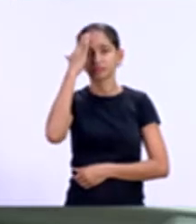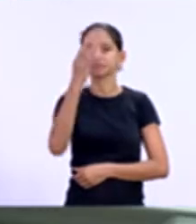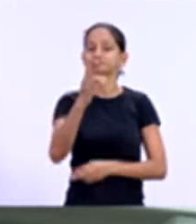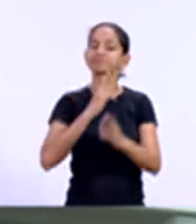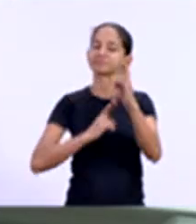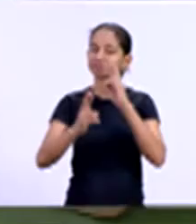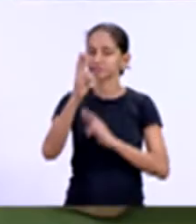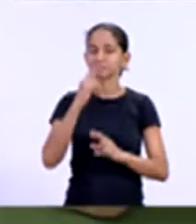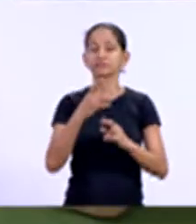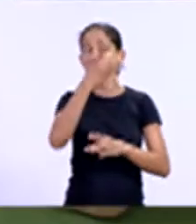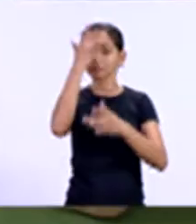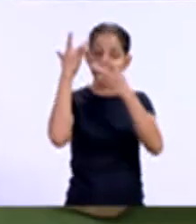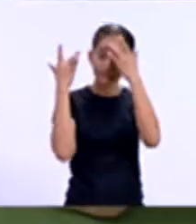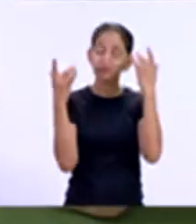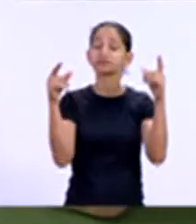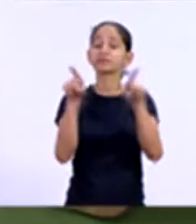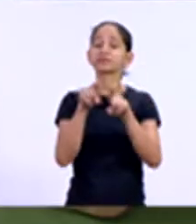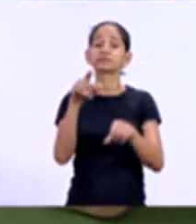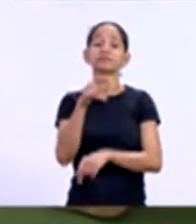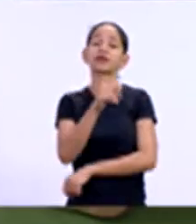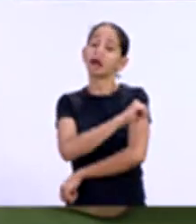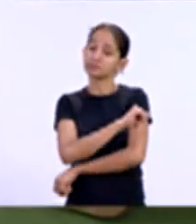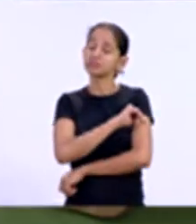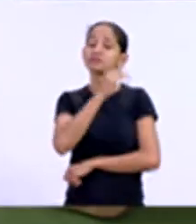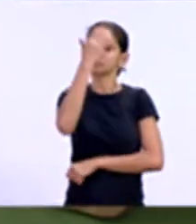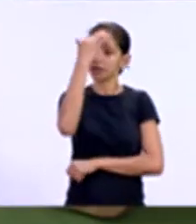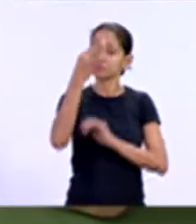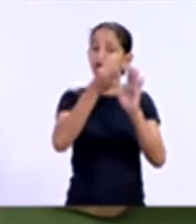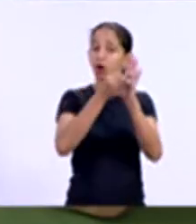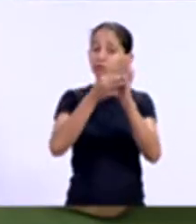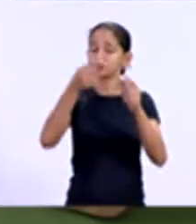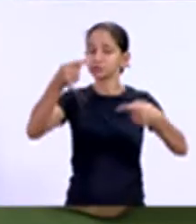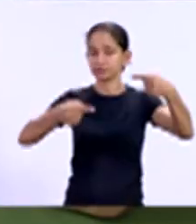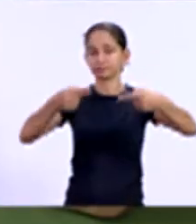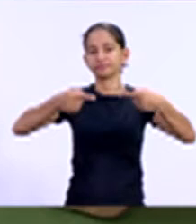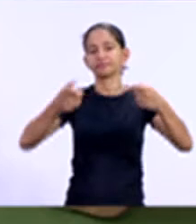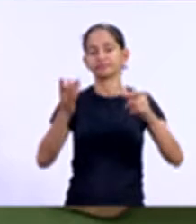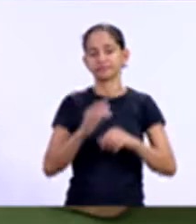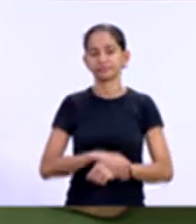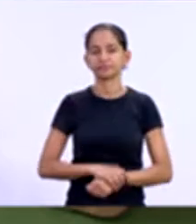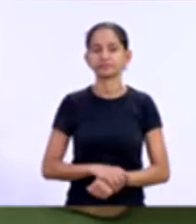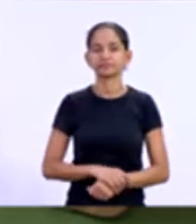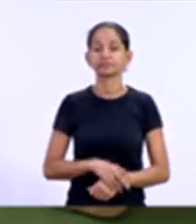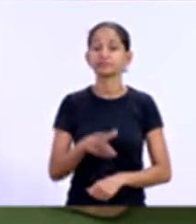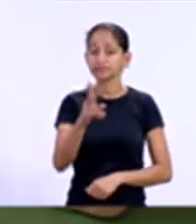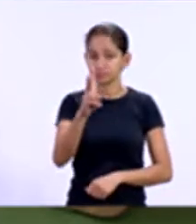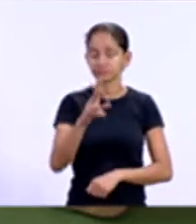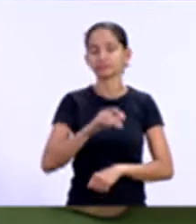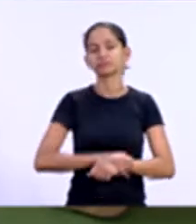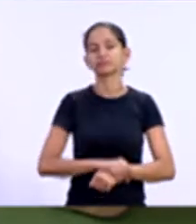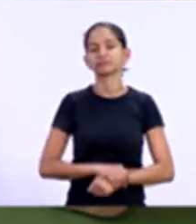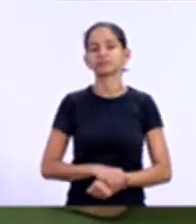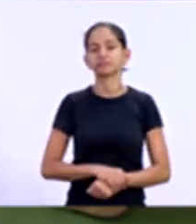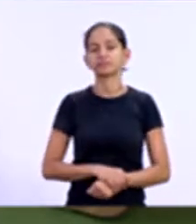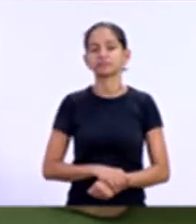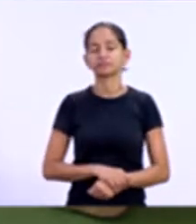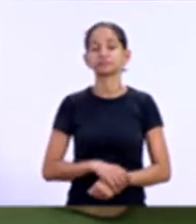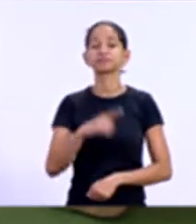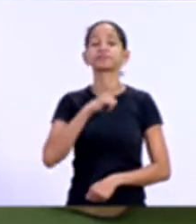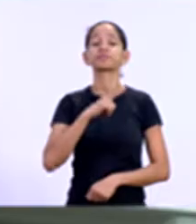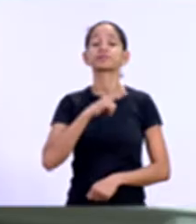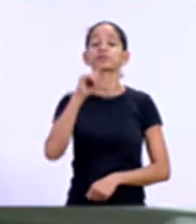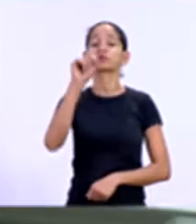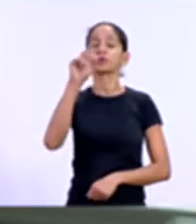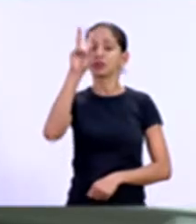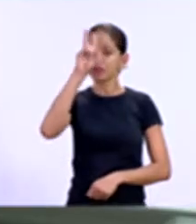com colegas e professores. Perfeito. Né? Essas ferramentas permitem isso. Vamos continuar então. Nós temos aí para você,